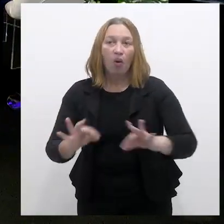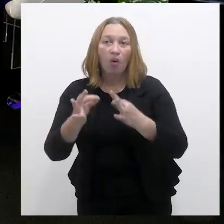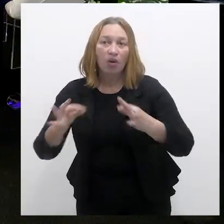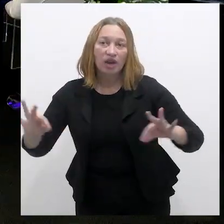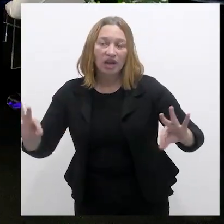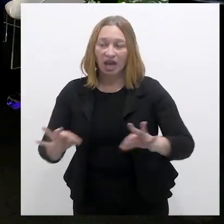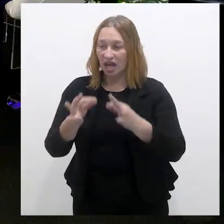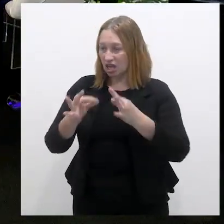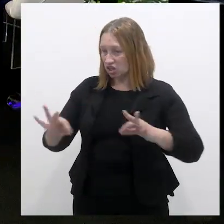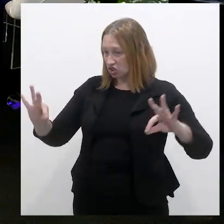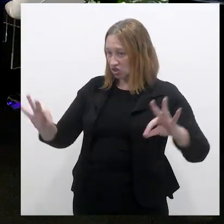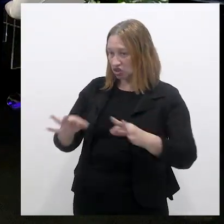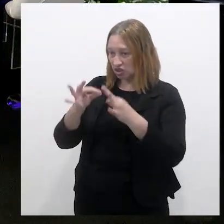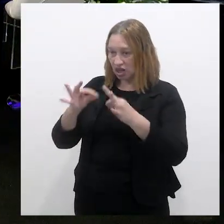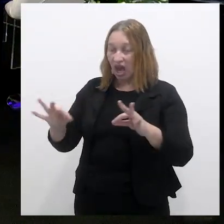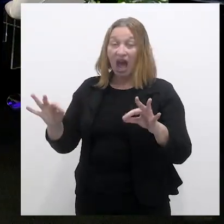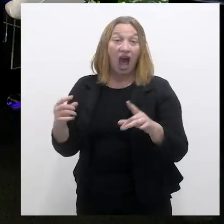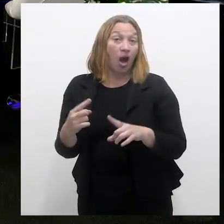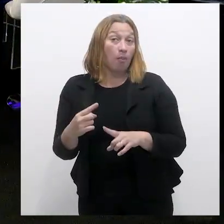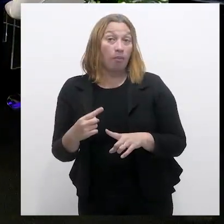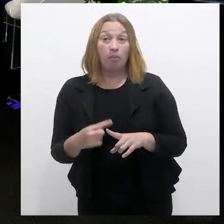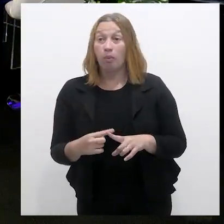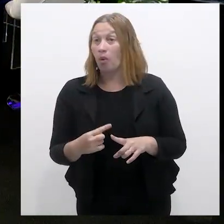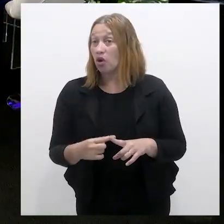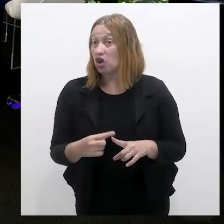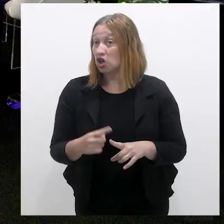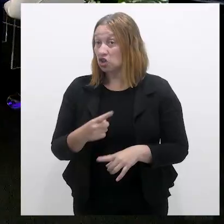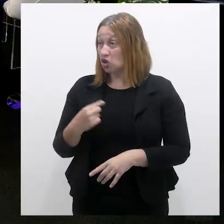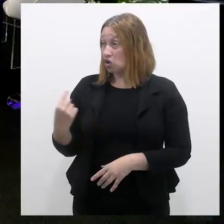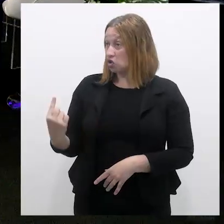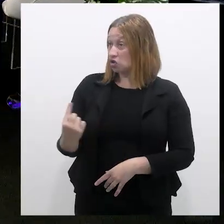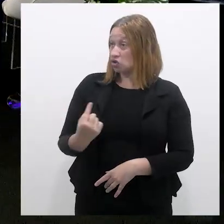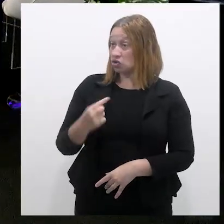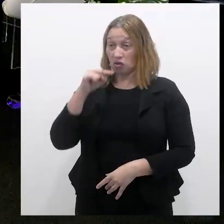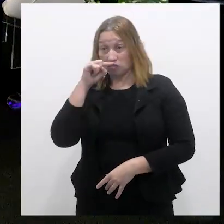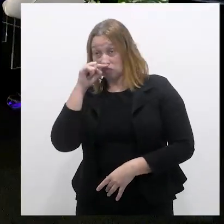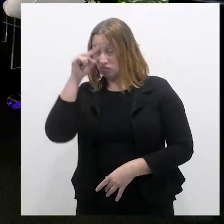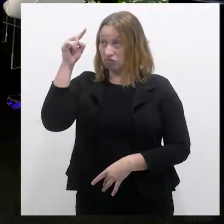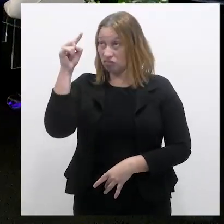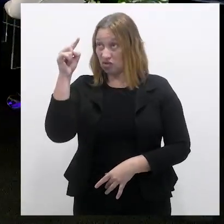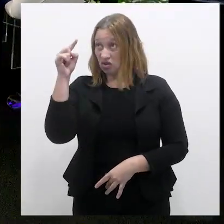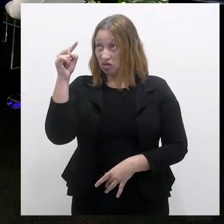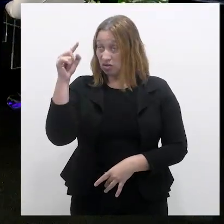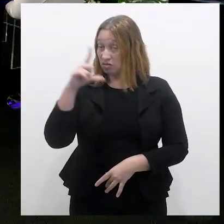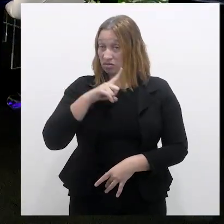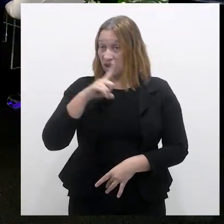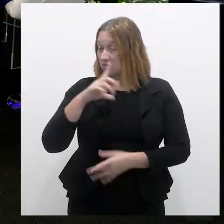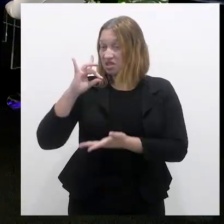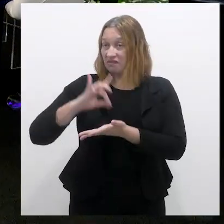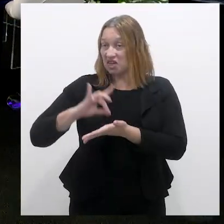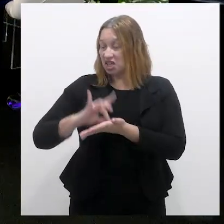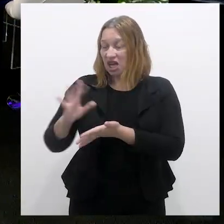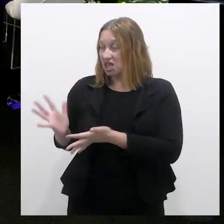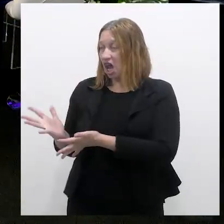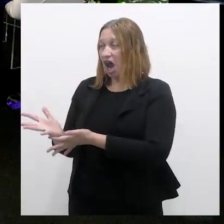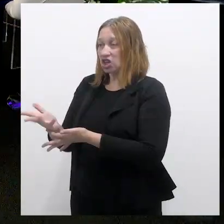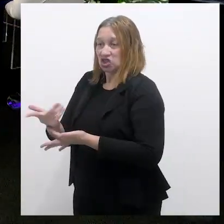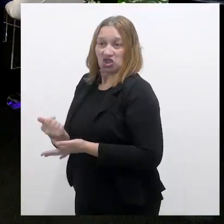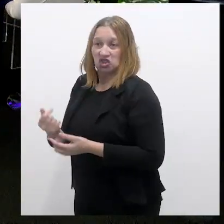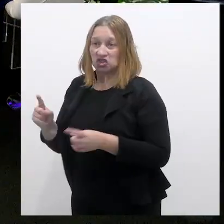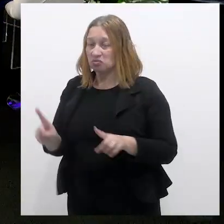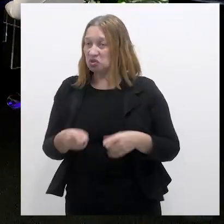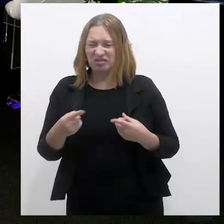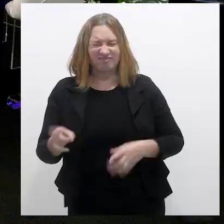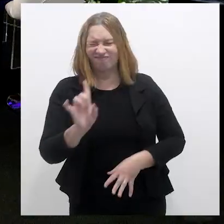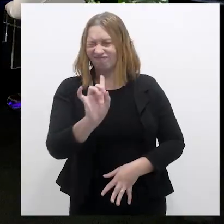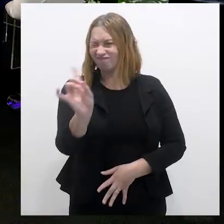orquestra está muito longe de ser um oráculo, né? Porque nós somos os donos da verdade, nós temos a verdade artística, a